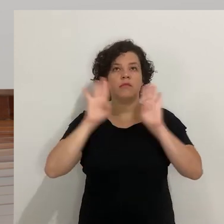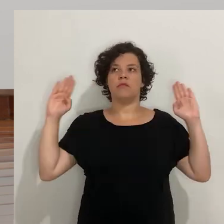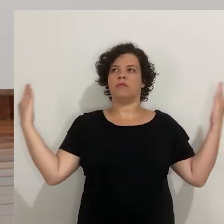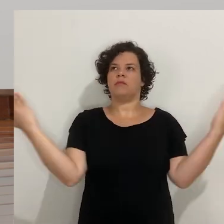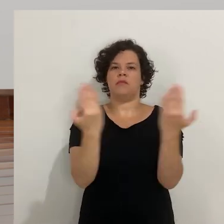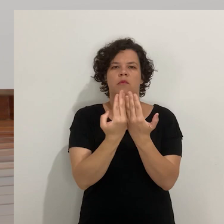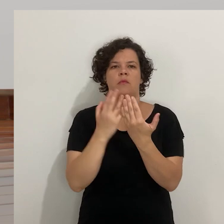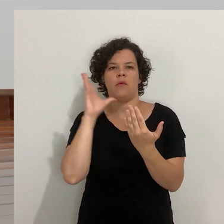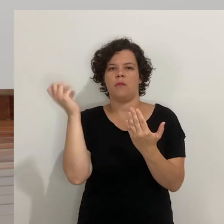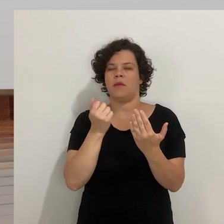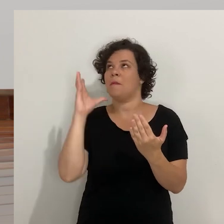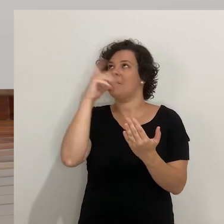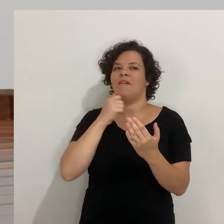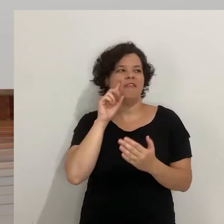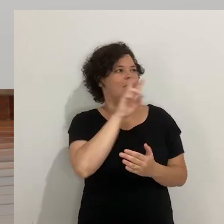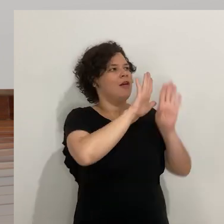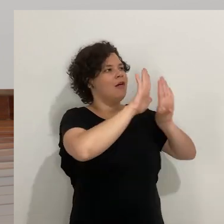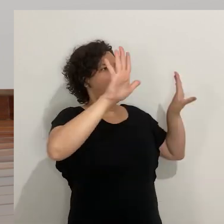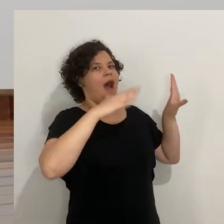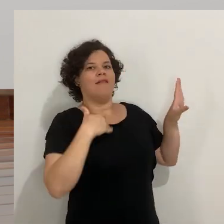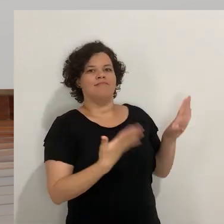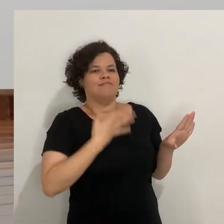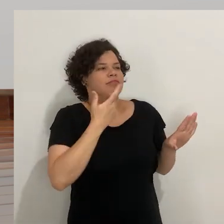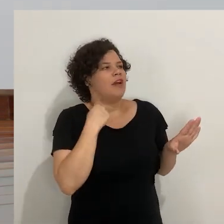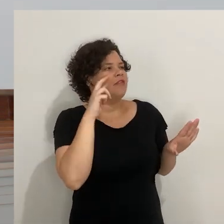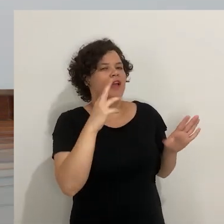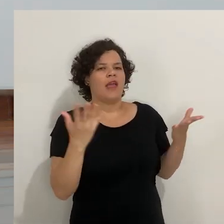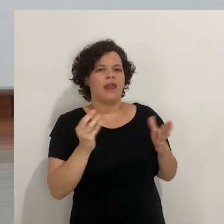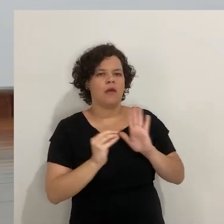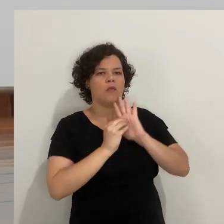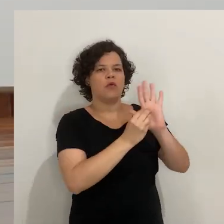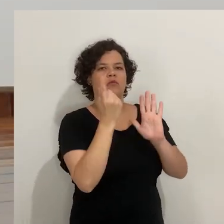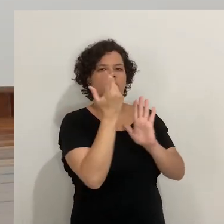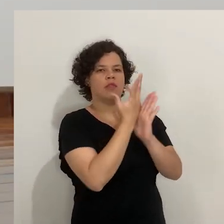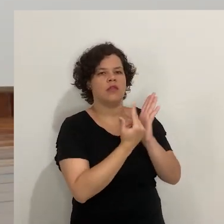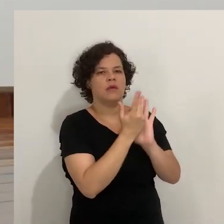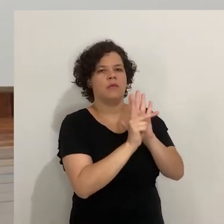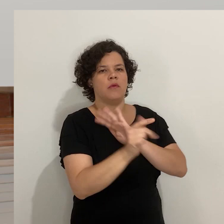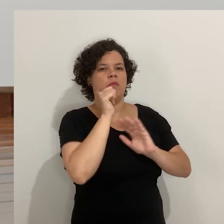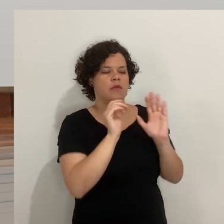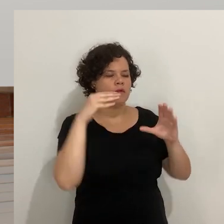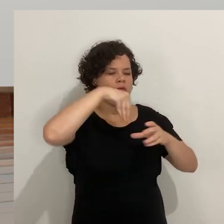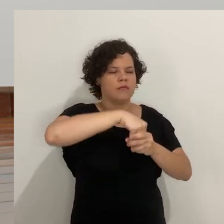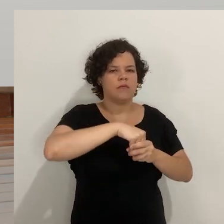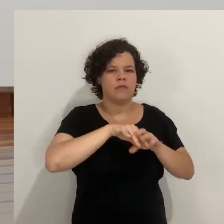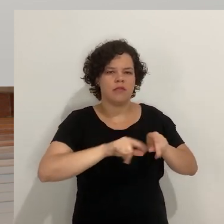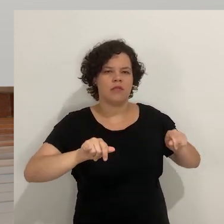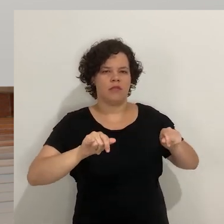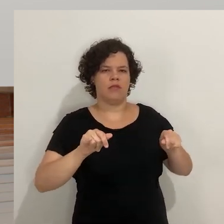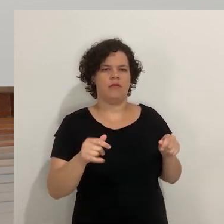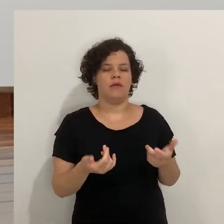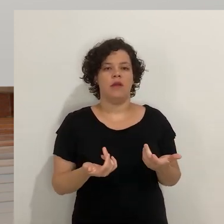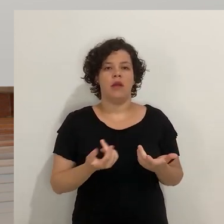para essa parede incrível e falei, gostaria muito de trazer um desenho das mulheres enraizadas. Imagem acelerada dela